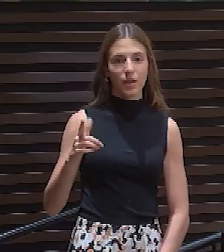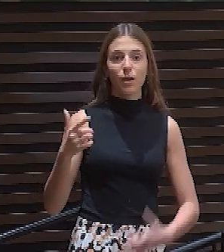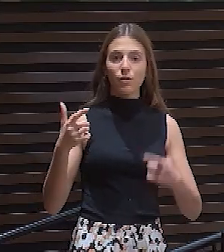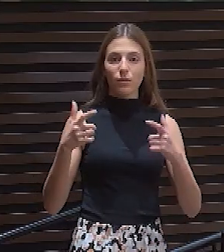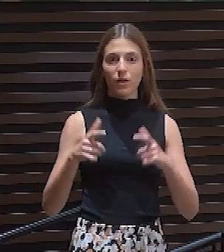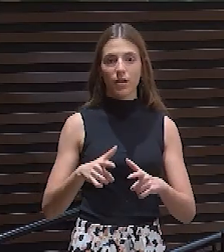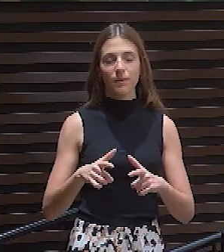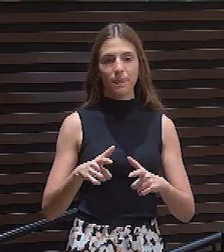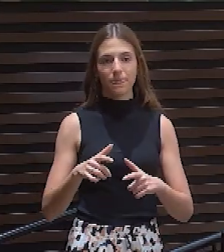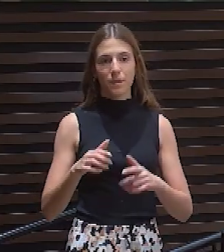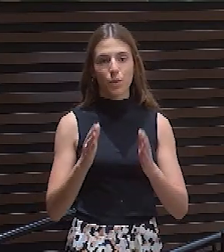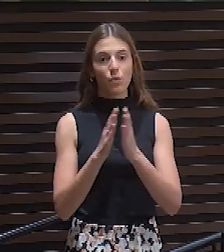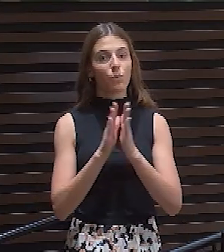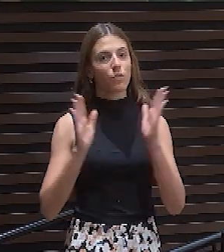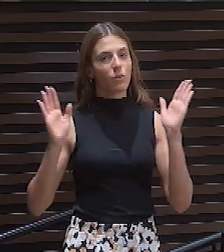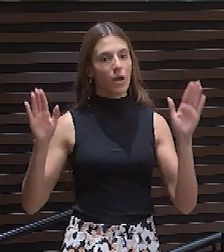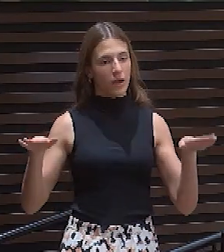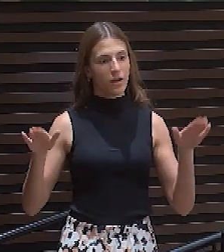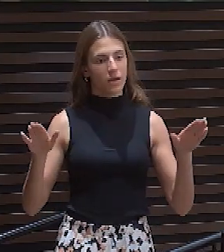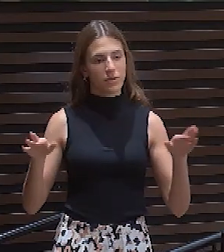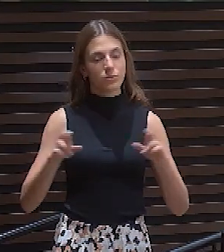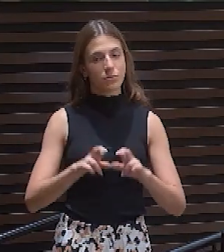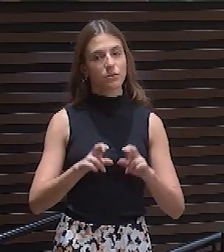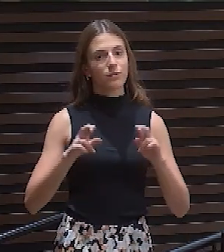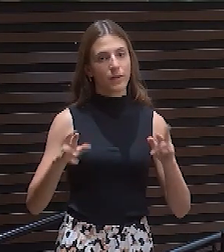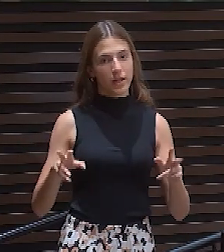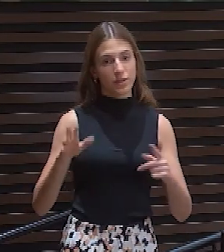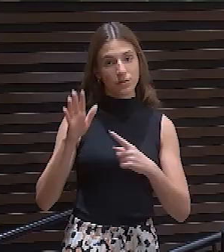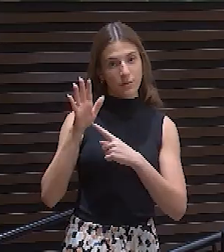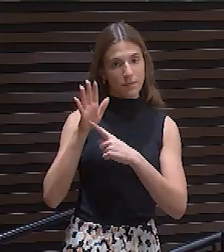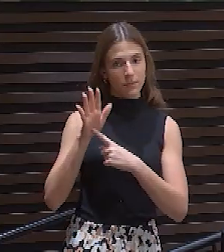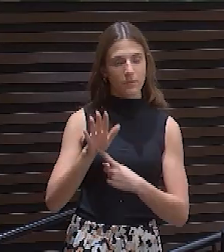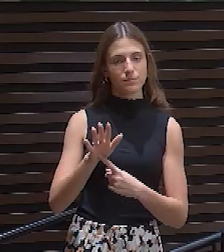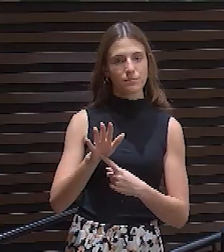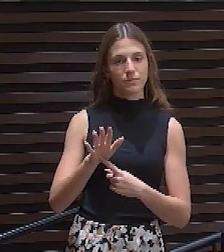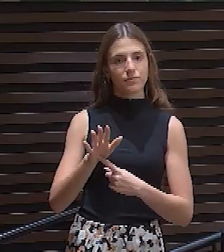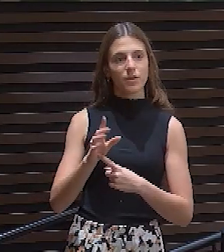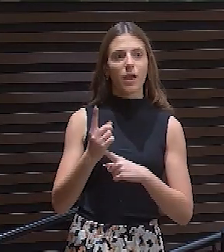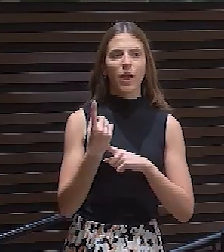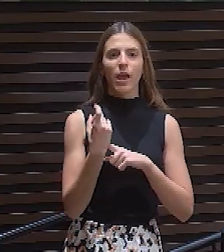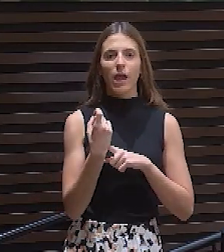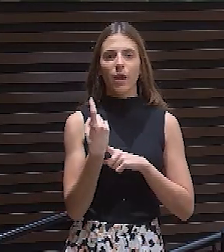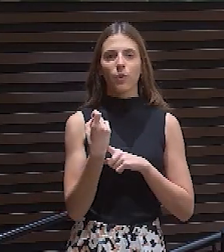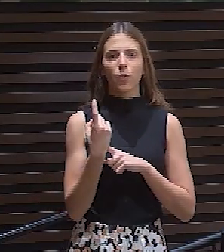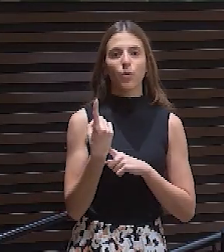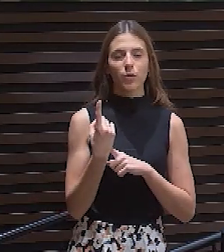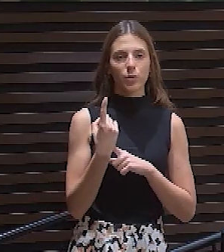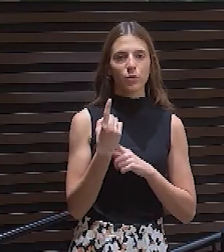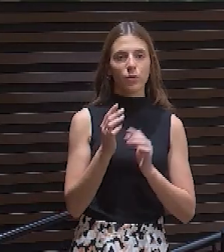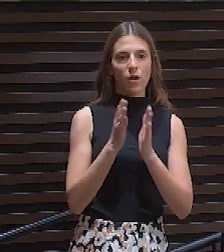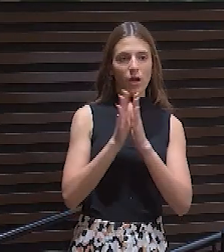aparece. É o único anjo na Bíblia que é adorado.